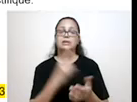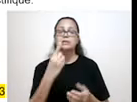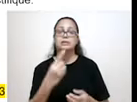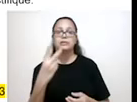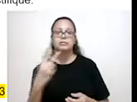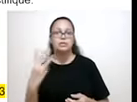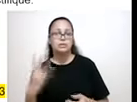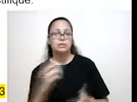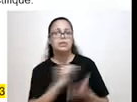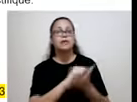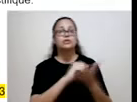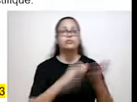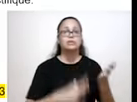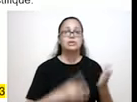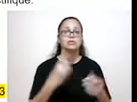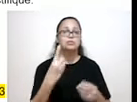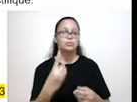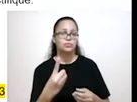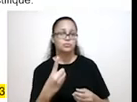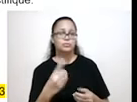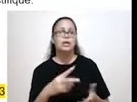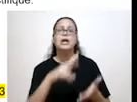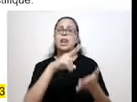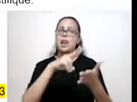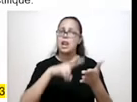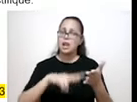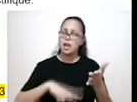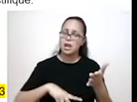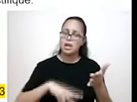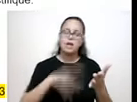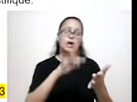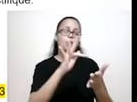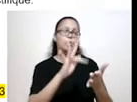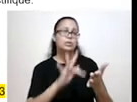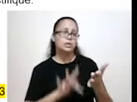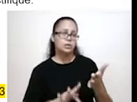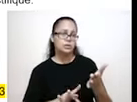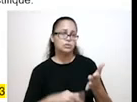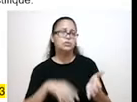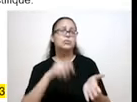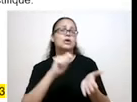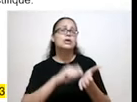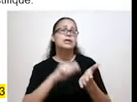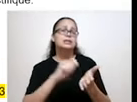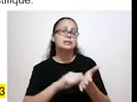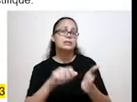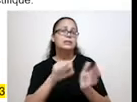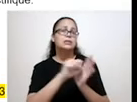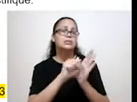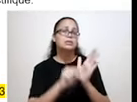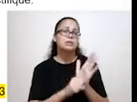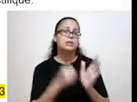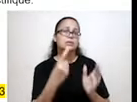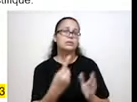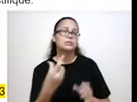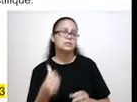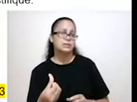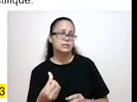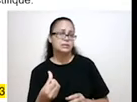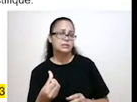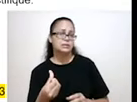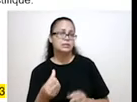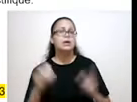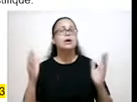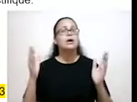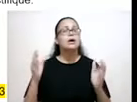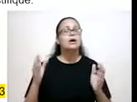1. Leia o texto do holandês Erasmo de Roterdã, escrito no século XVI. No presente, o